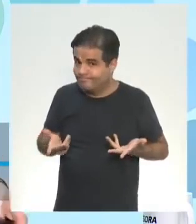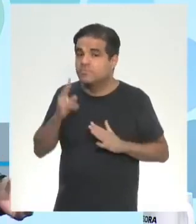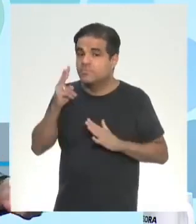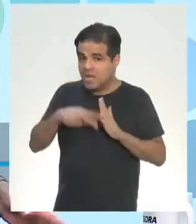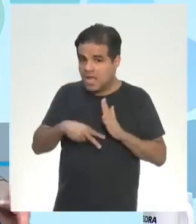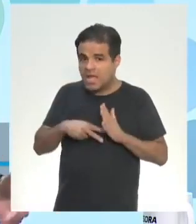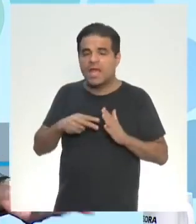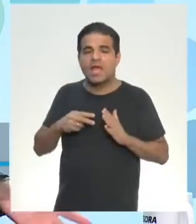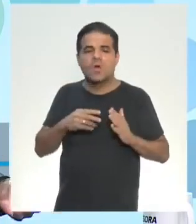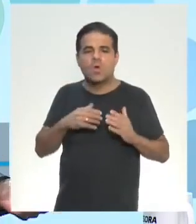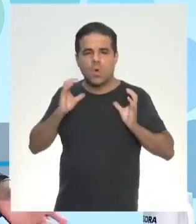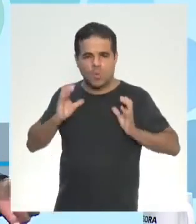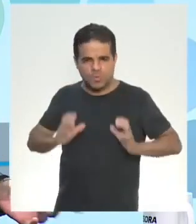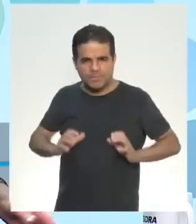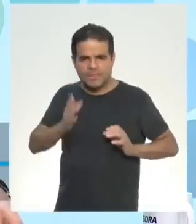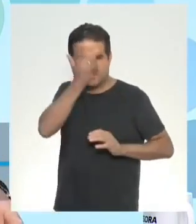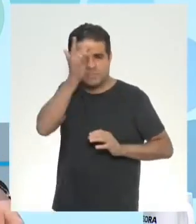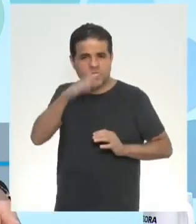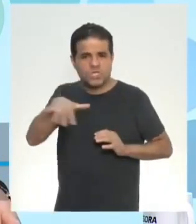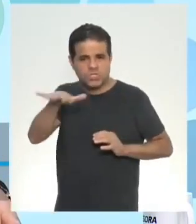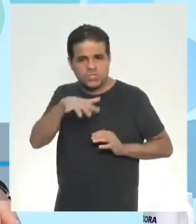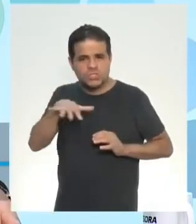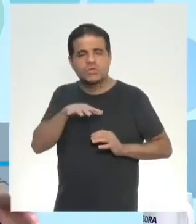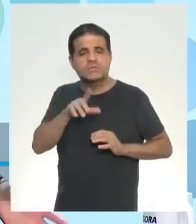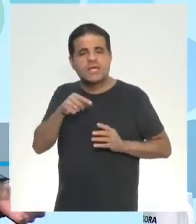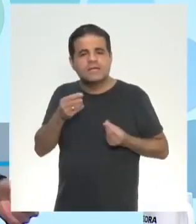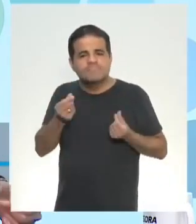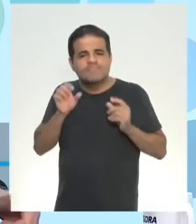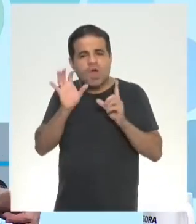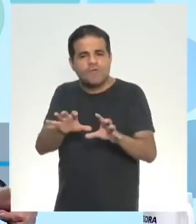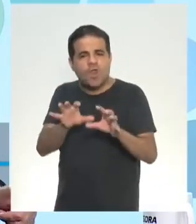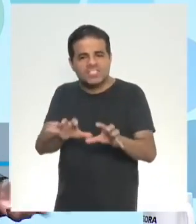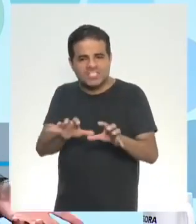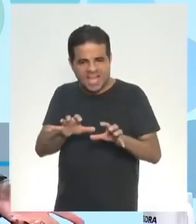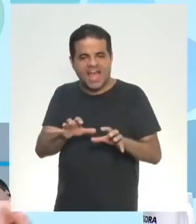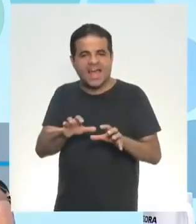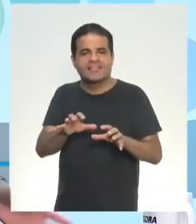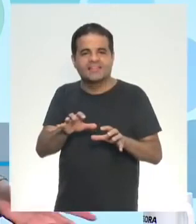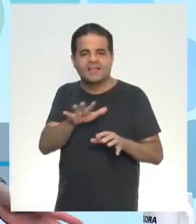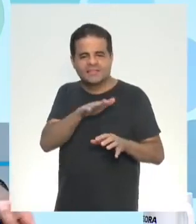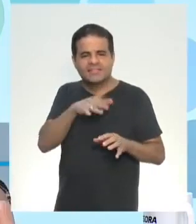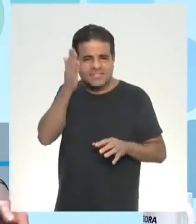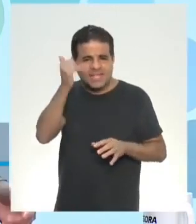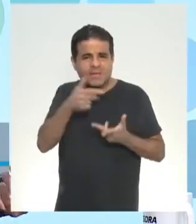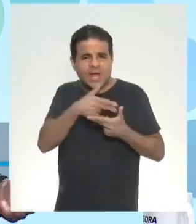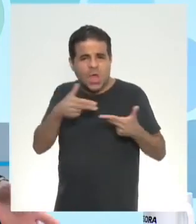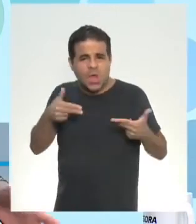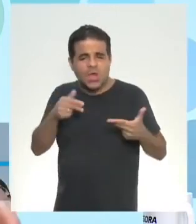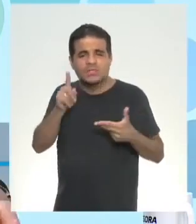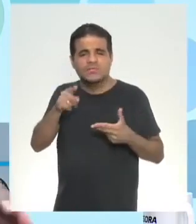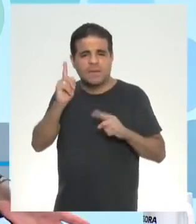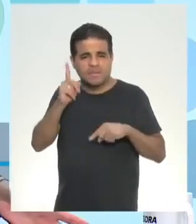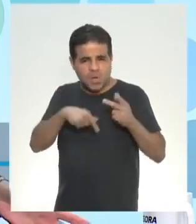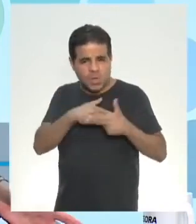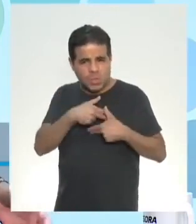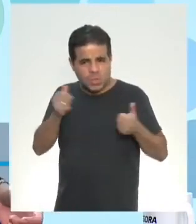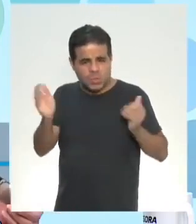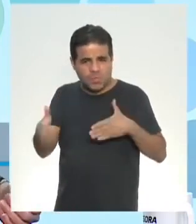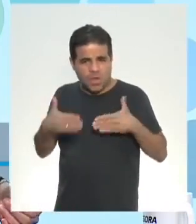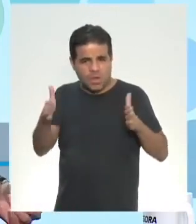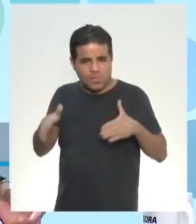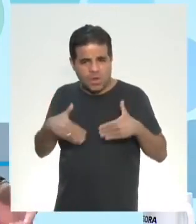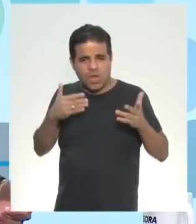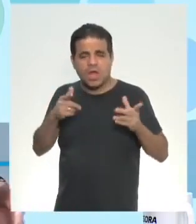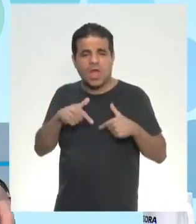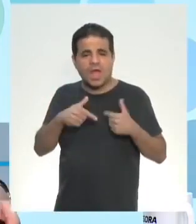Cortiço, o comportamento das pessoas ali na favela era muito influenciado pelo meio. Então, sabe aquela coisa de você é produto do meio em que vive?